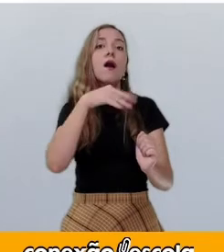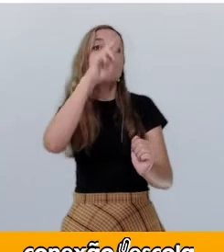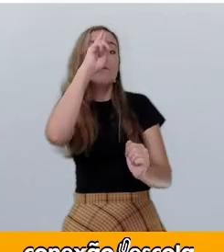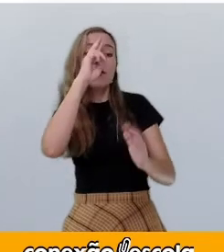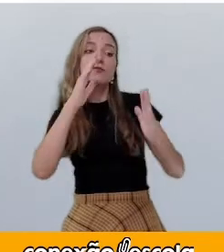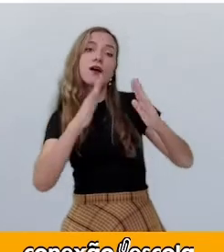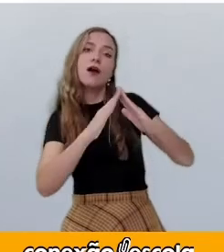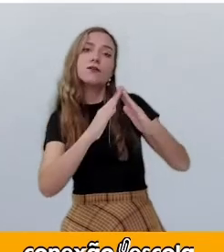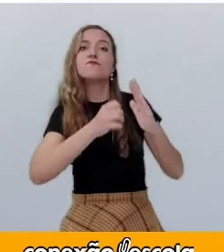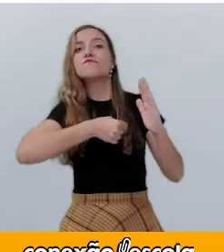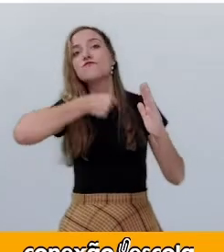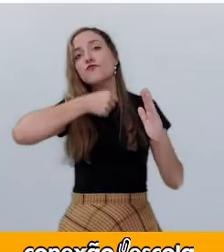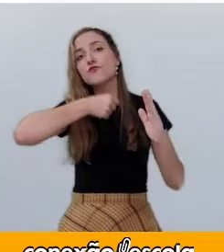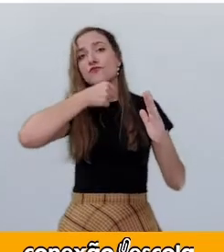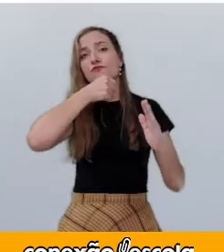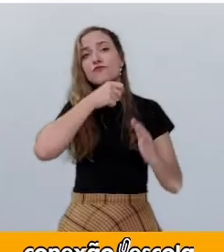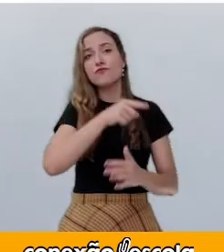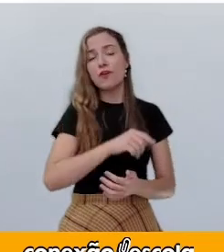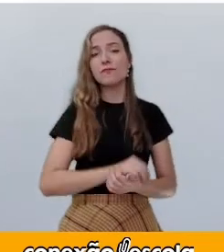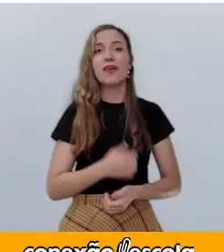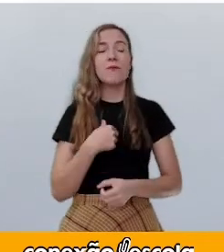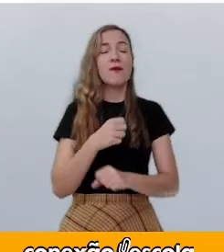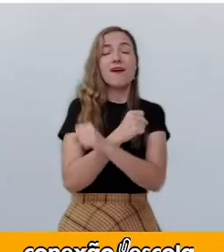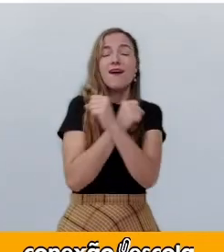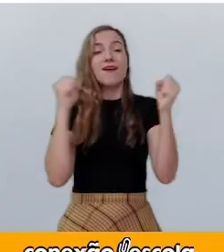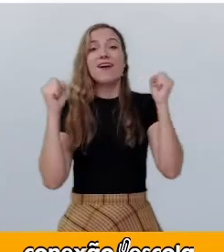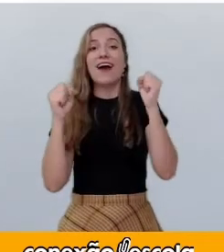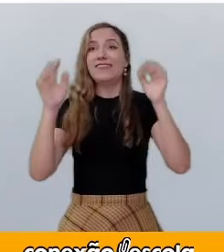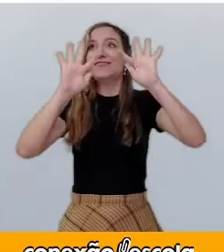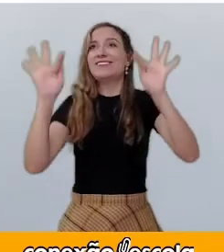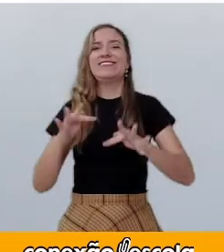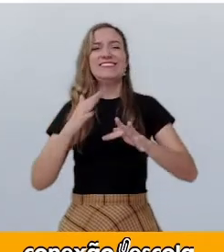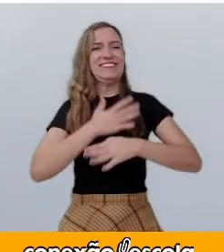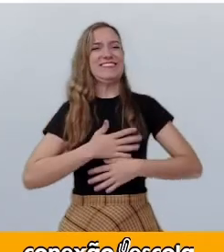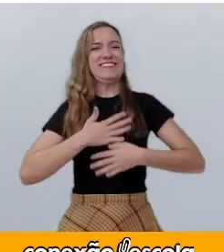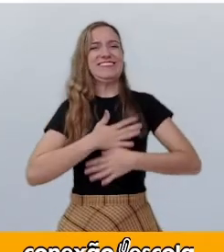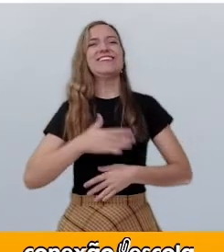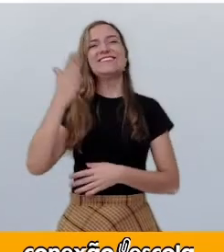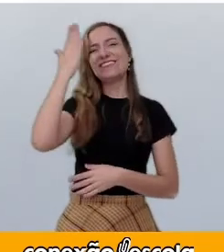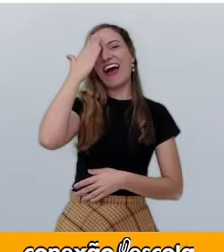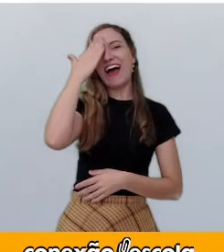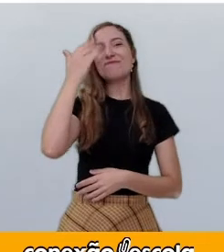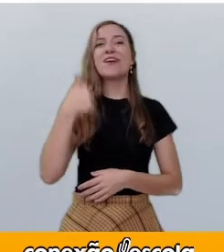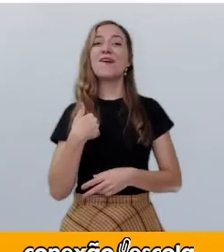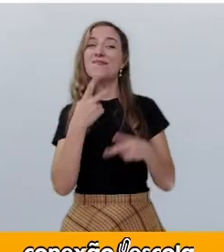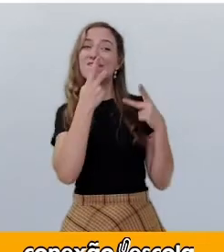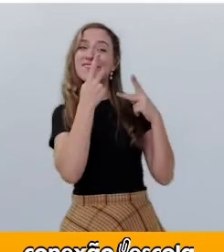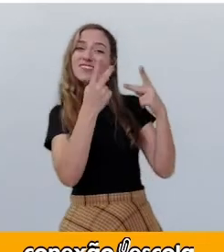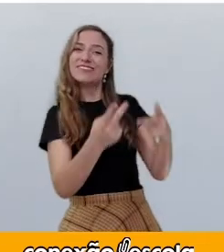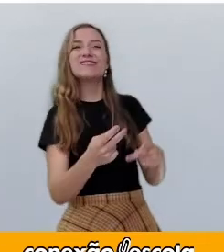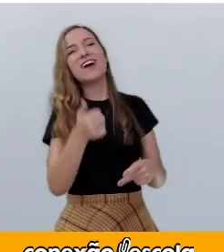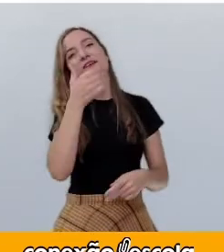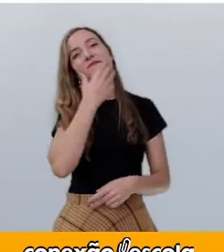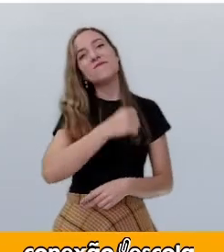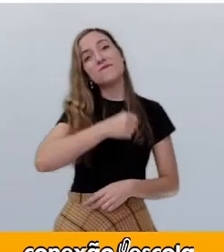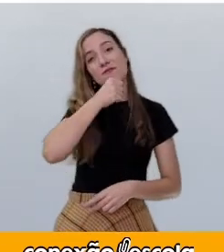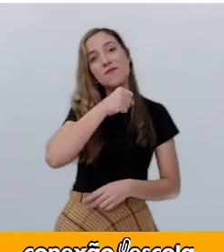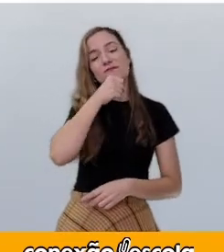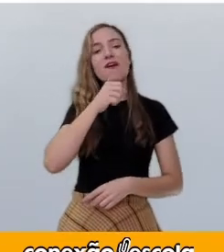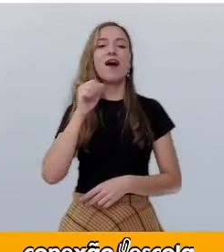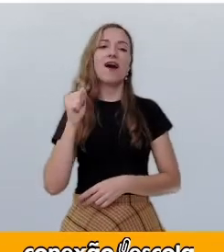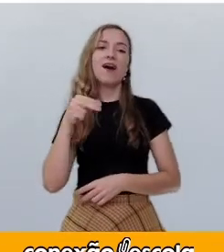avós eu já acordava feliz pois sabia que ia visitar meu vovô